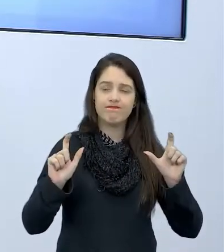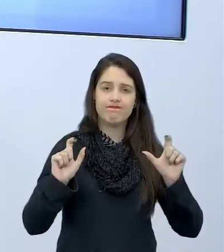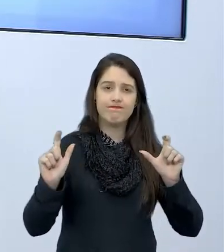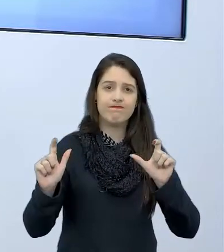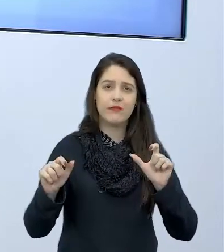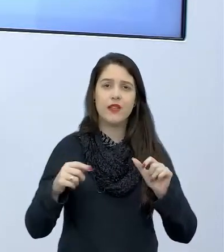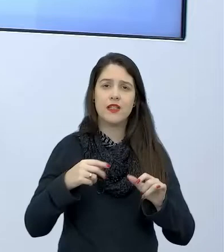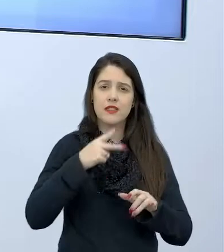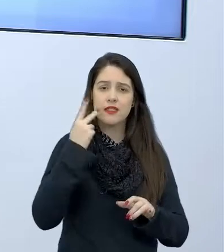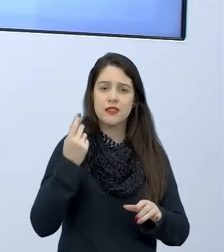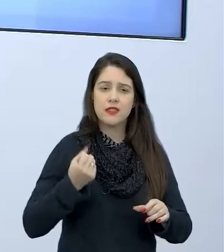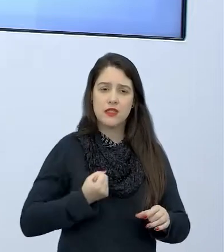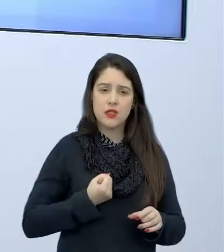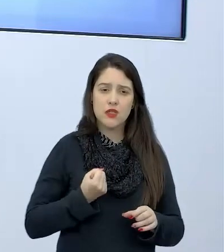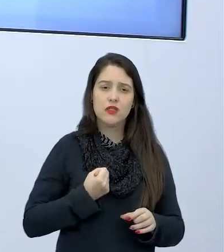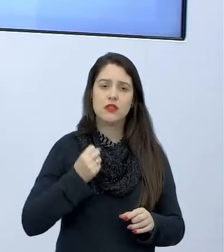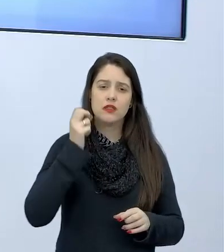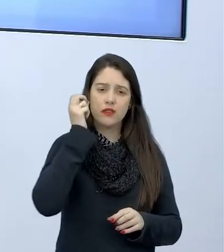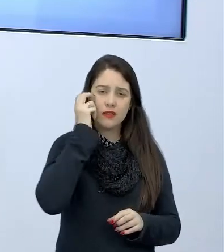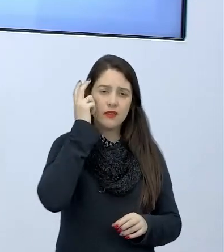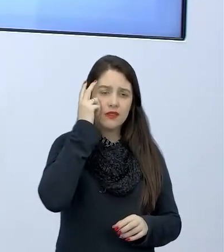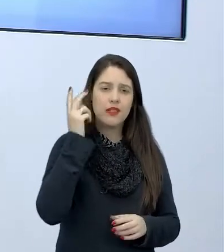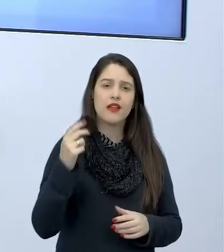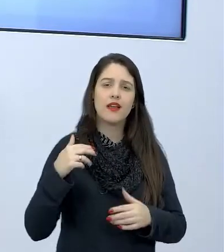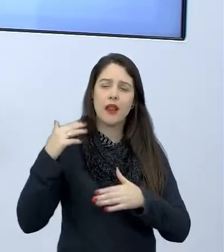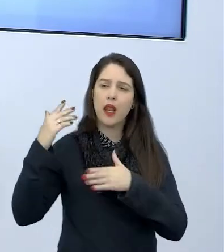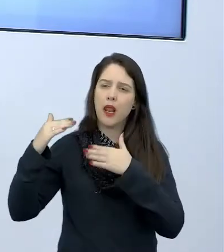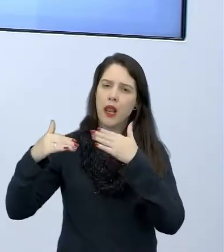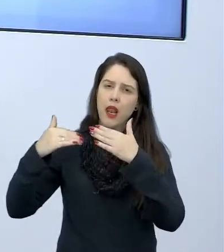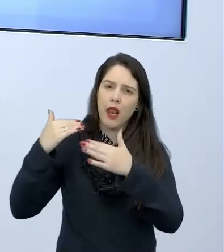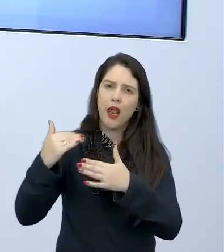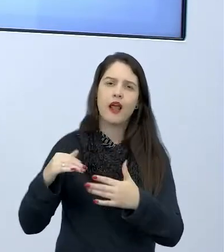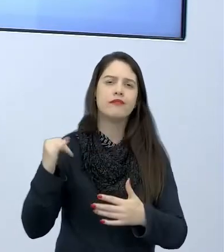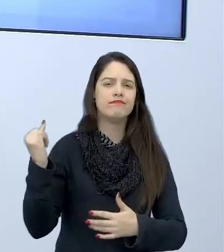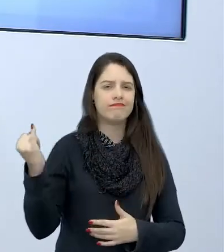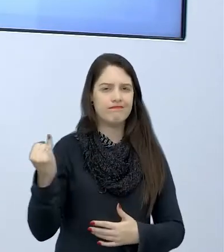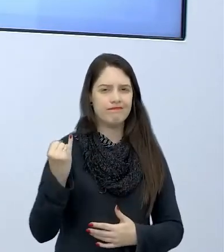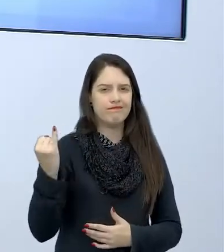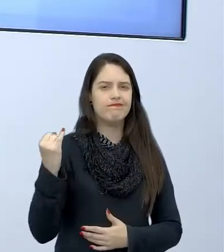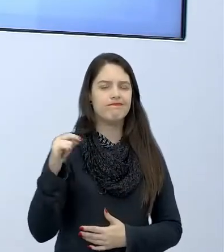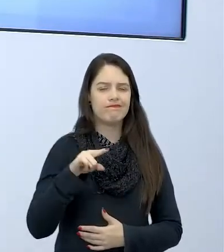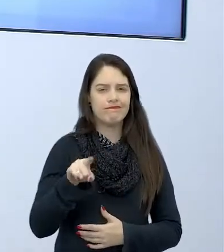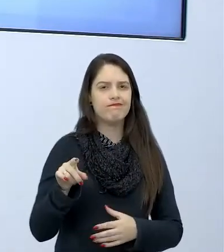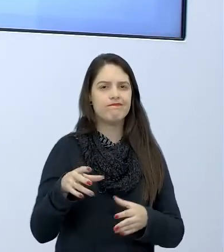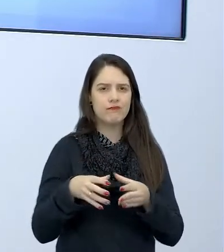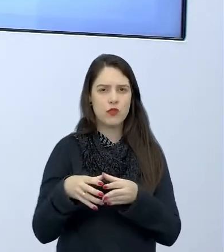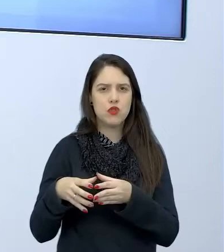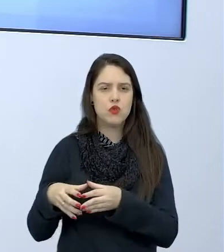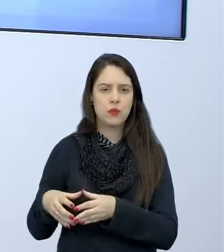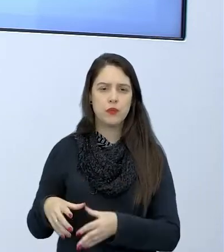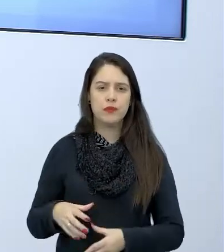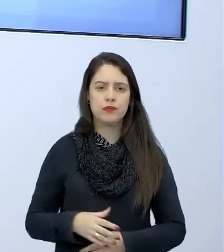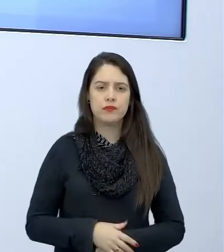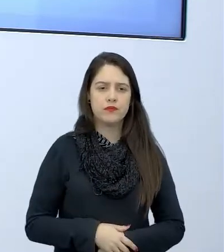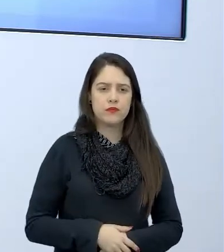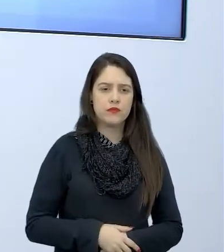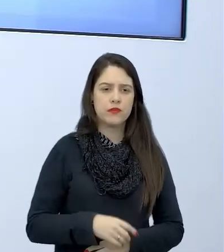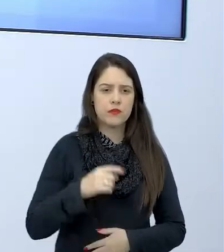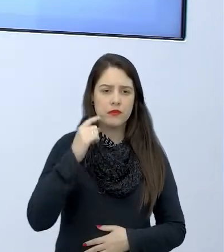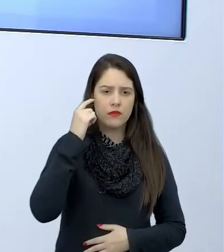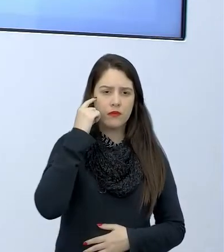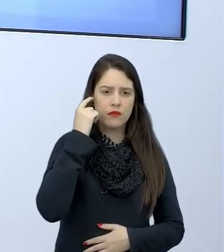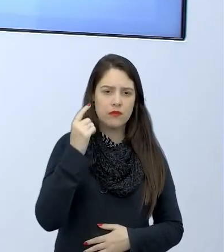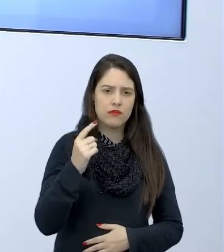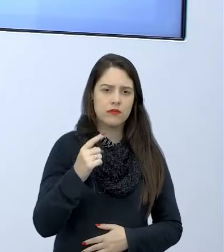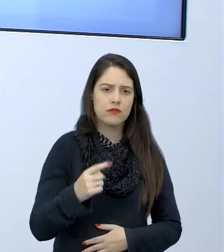manter viva essa cultura, essas tradições que são muito importantes para esses povos, tá? Esse texto aqui que a gente